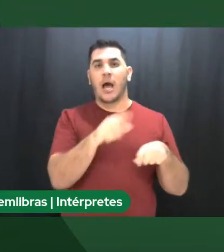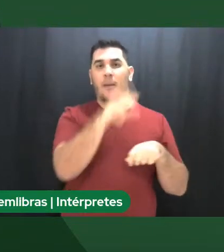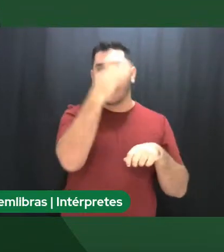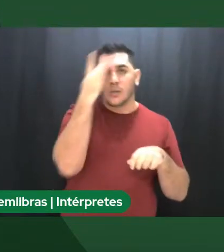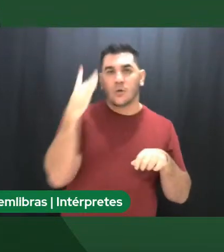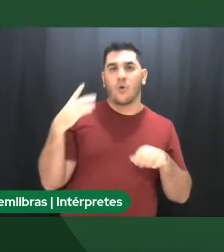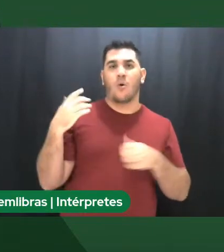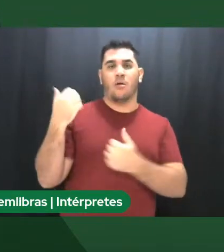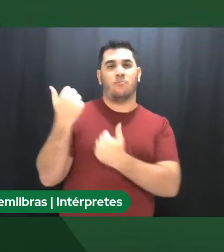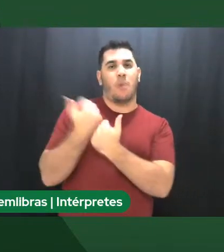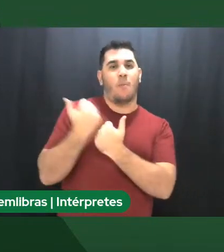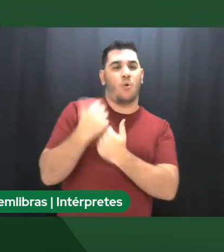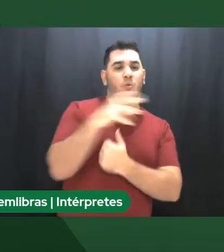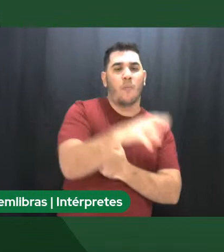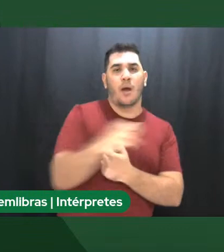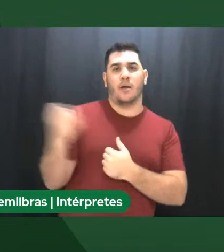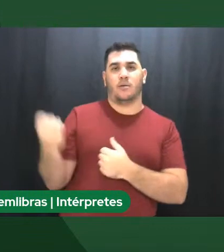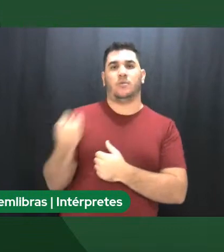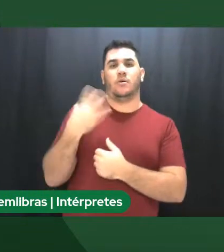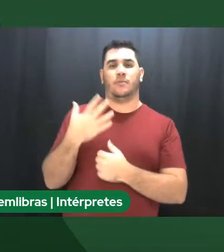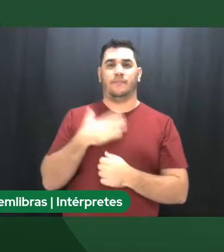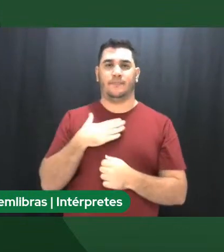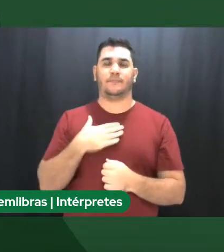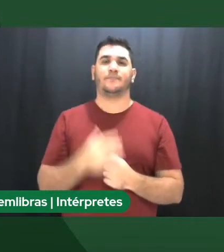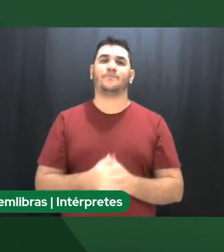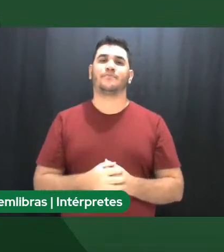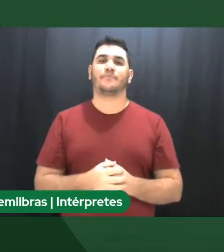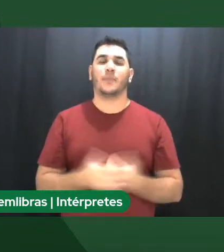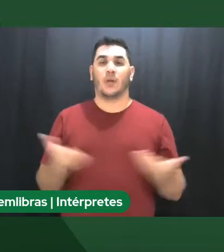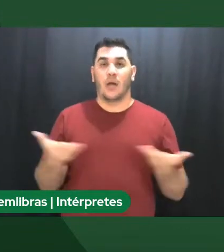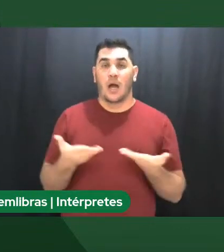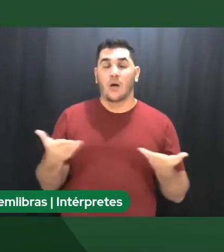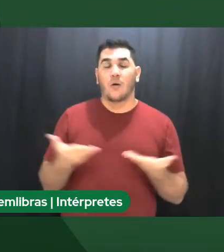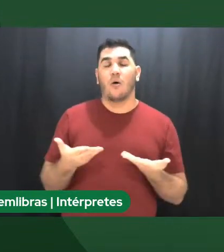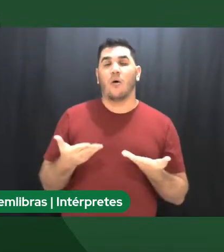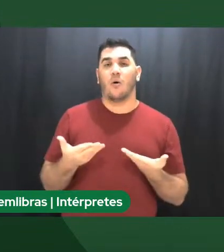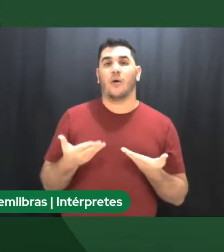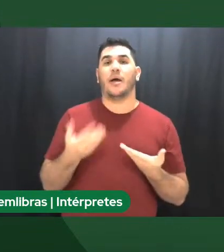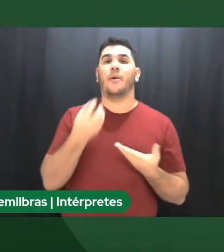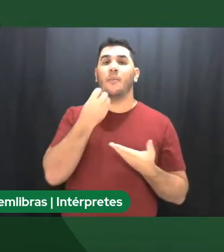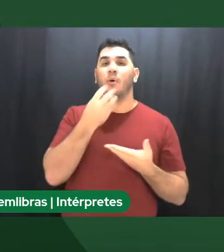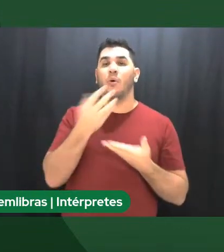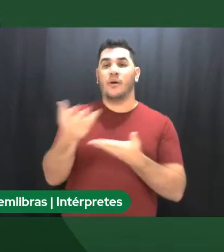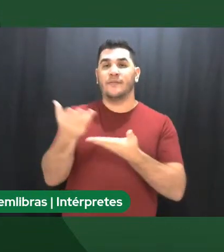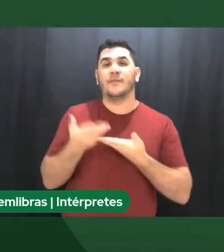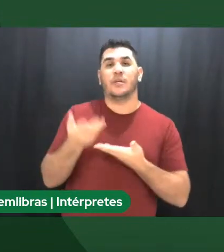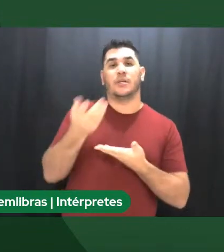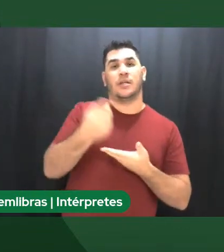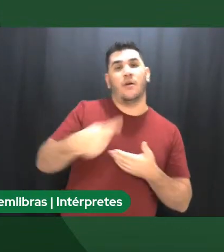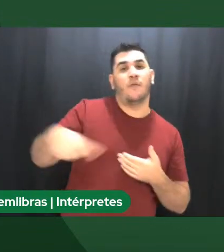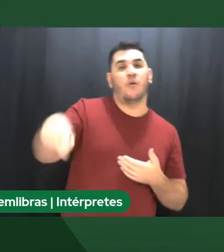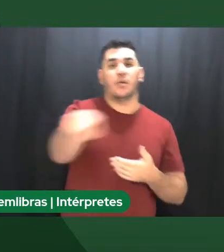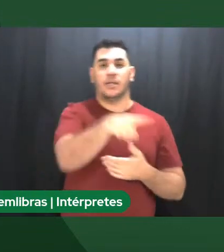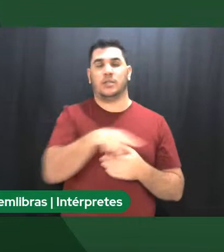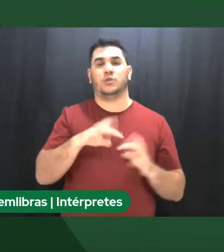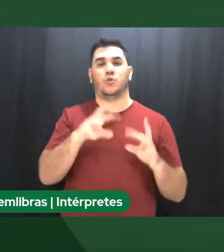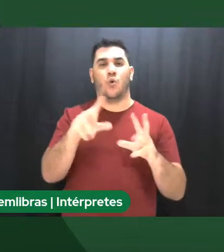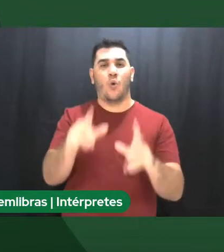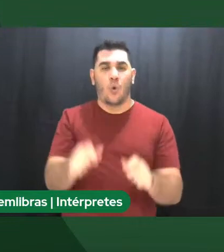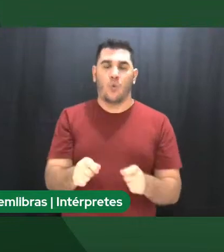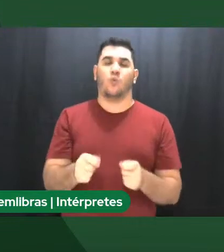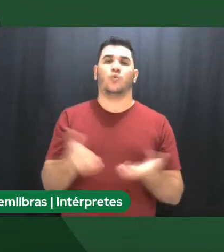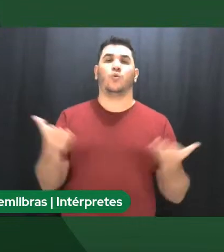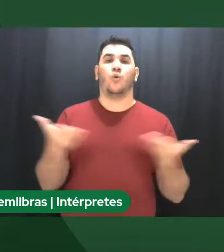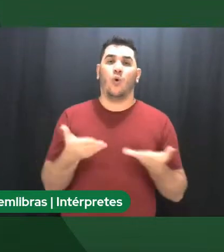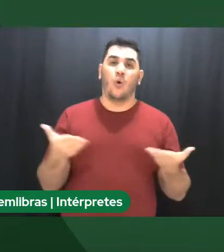So, I would like to welcome everyone who is here to hear the second keynote speaker,